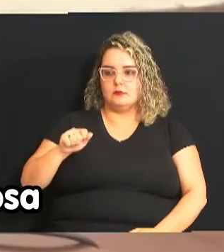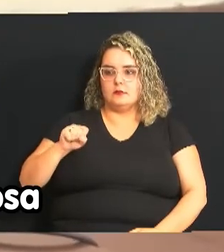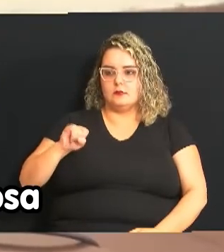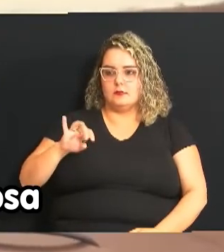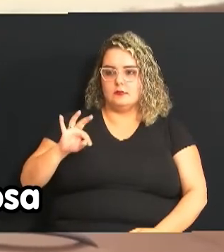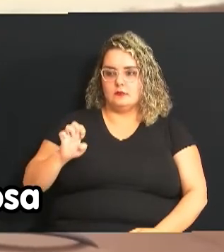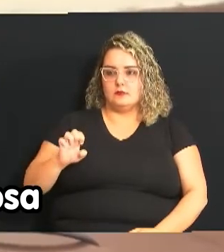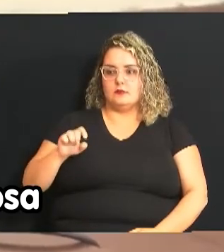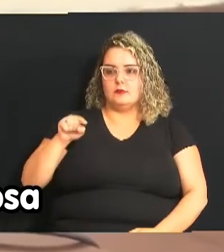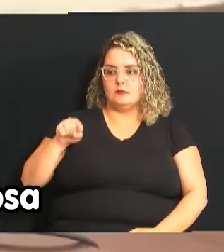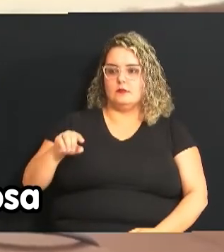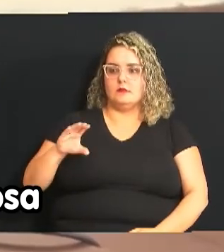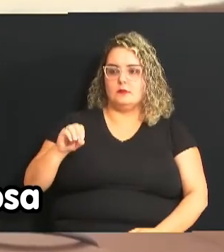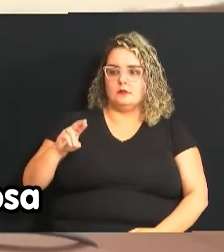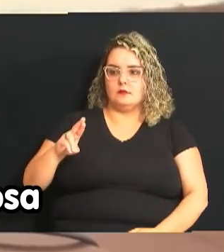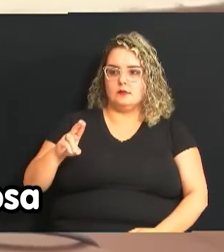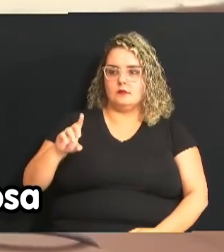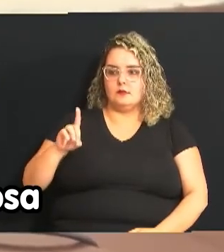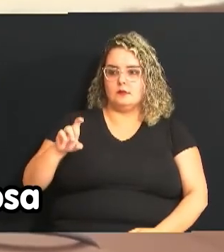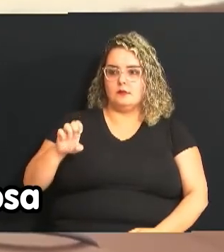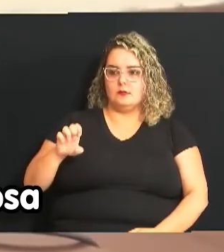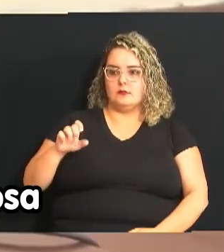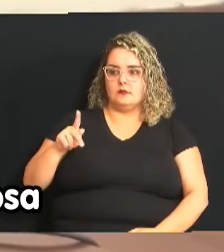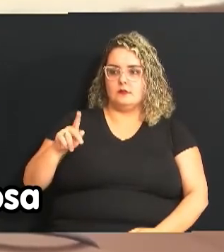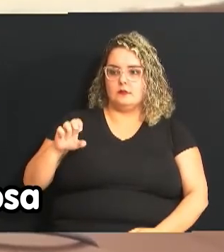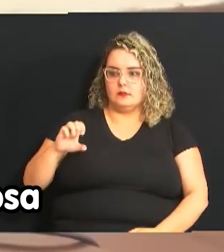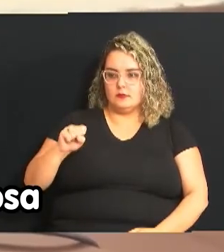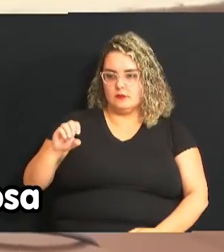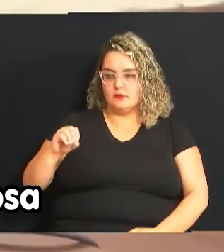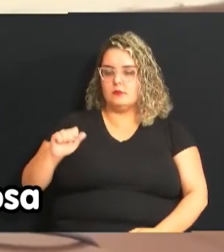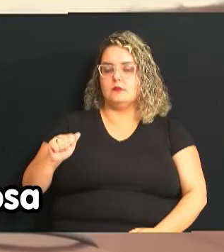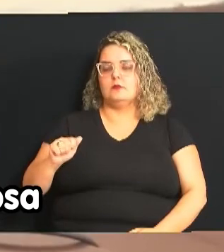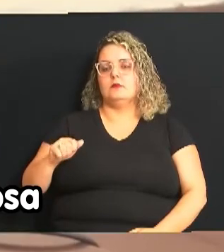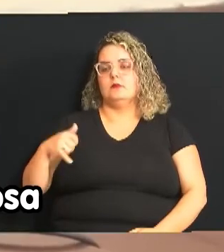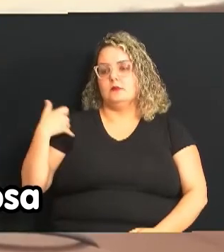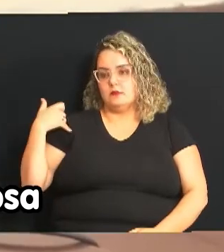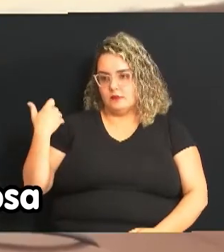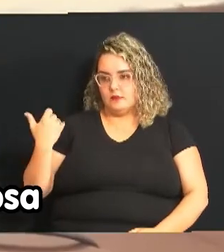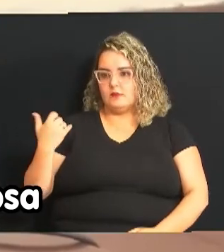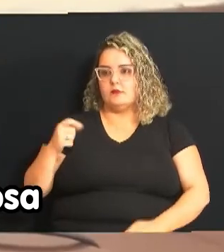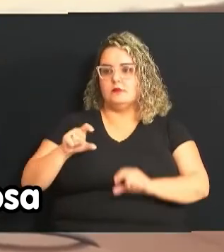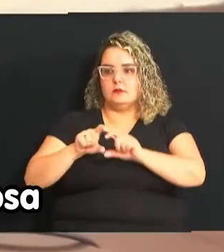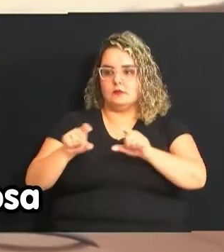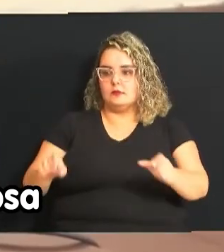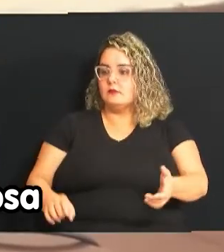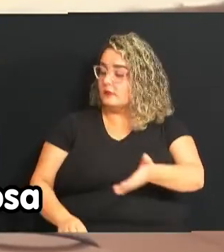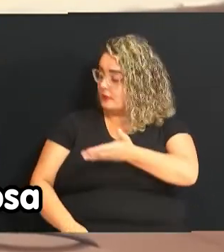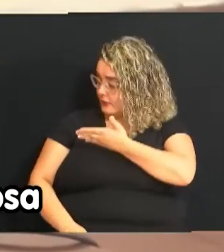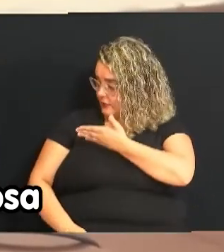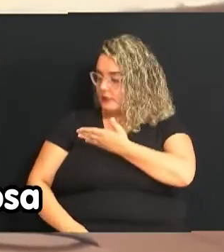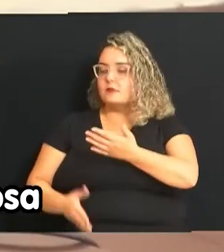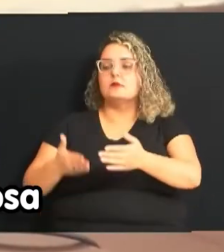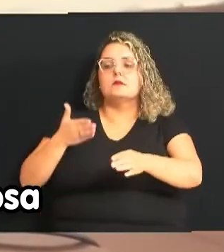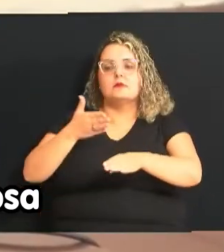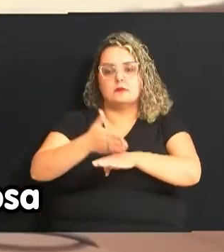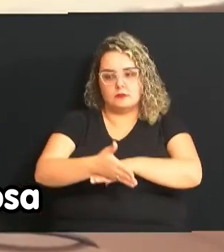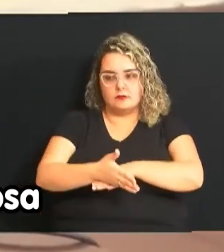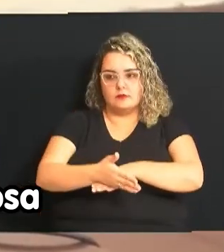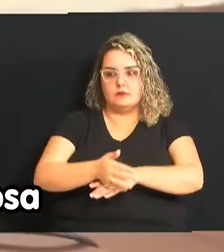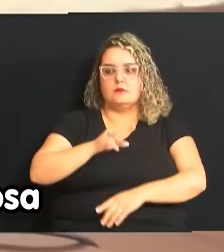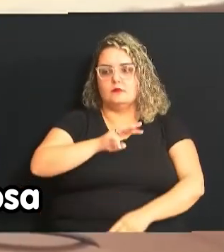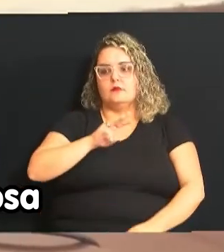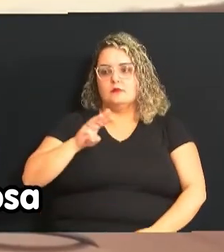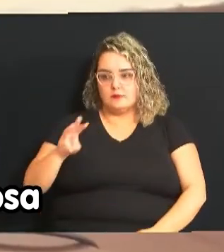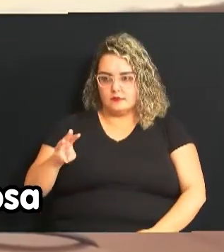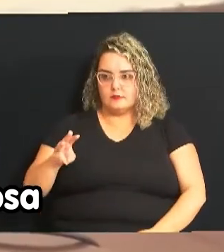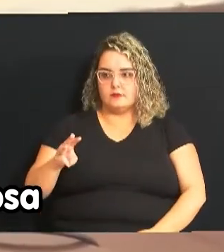smpdc.wixsite.com/cor de pessoa idosa. Eu vou pedir para a nossa produção colocar aí o GC para você acessar o site da